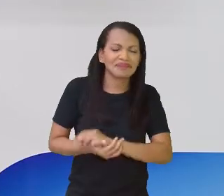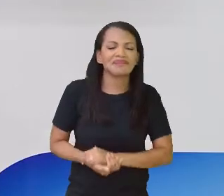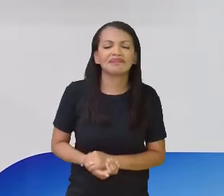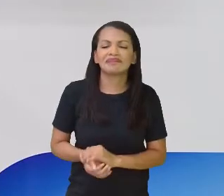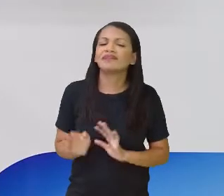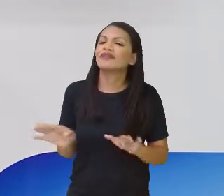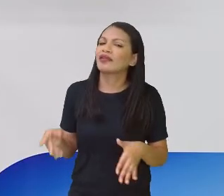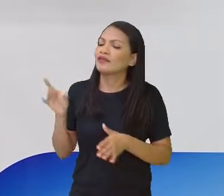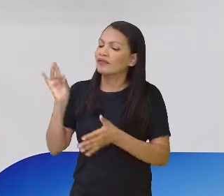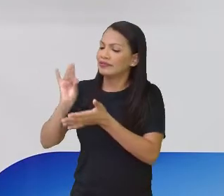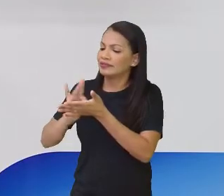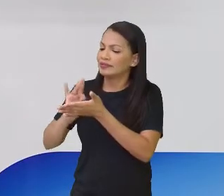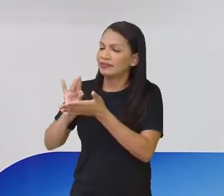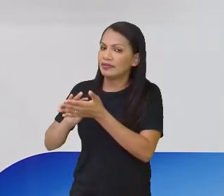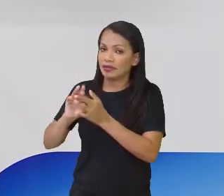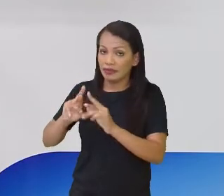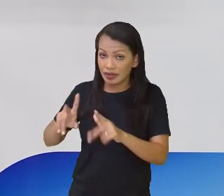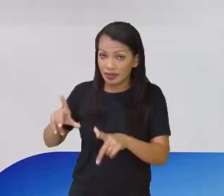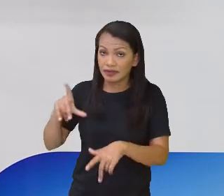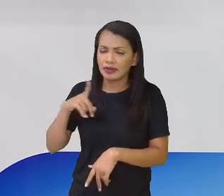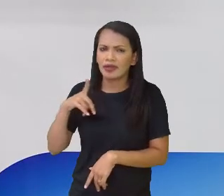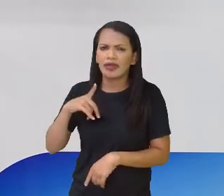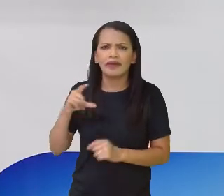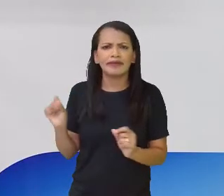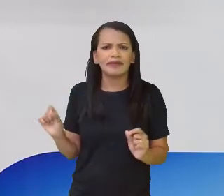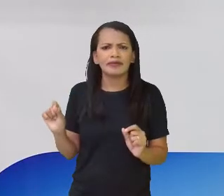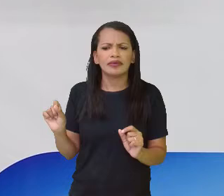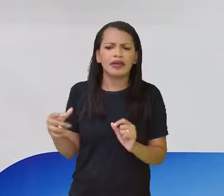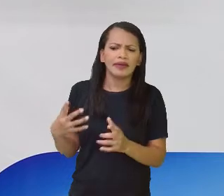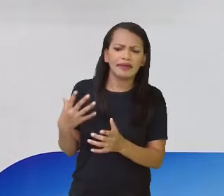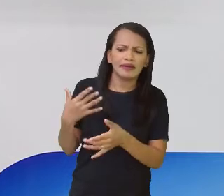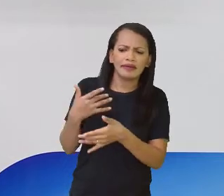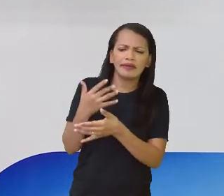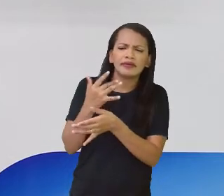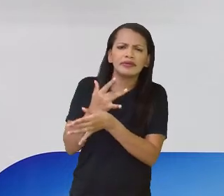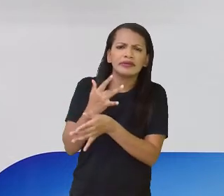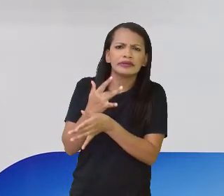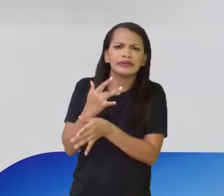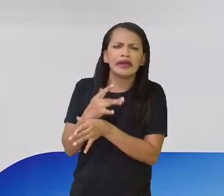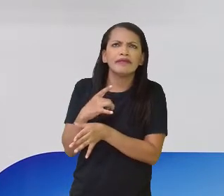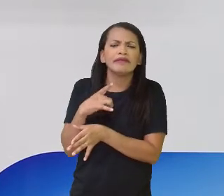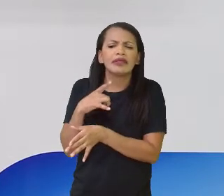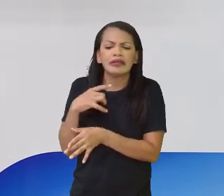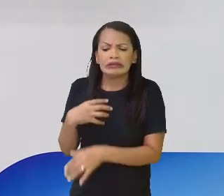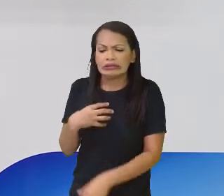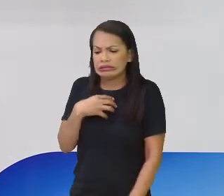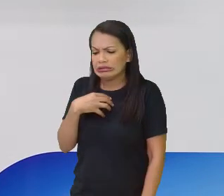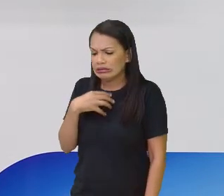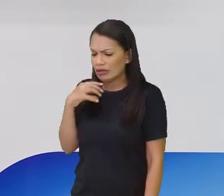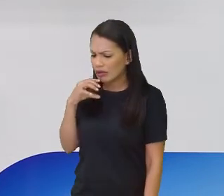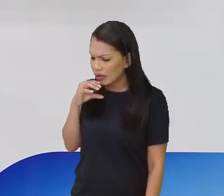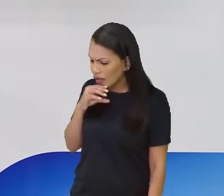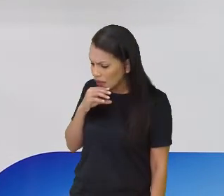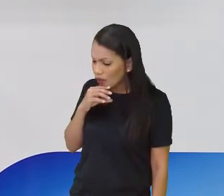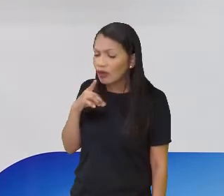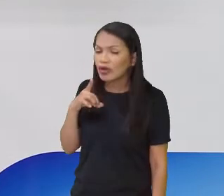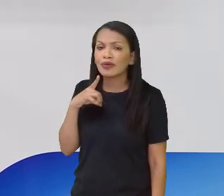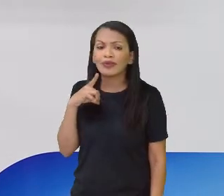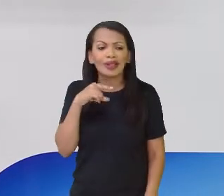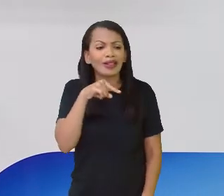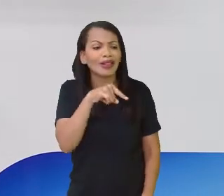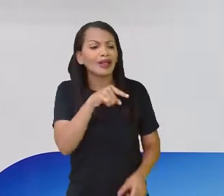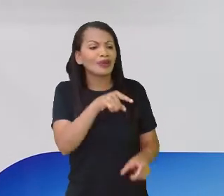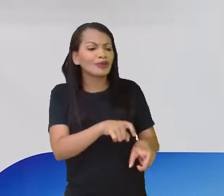tem. E é o que é que tem na cidade que faz com que a gente sinta mais calor e o que é que não tem lá no campo que faz com que a gente sinta mais frio. E a gente